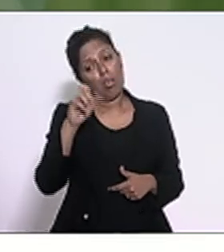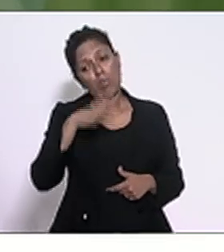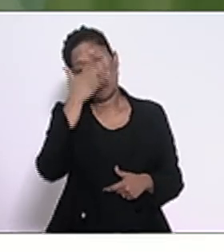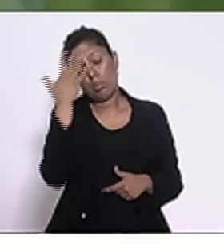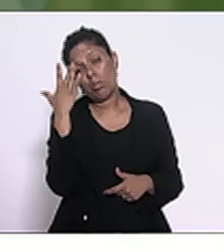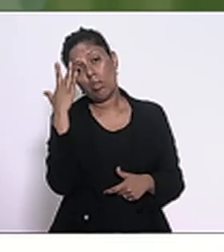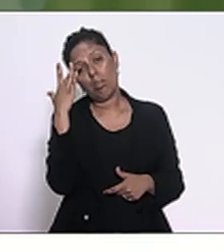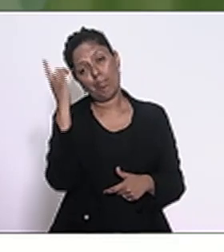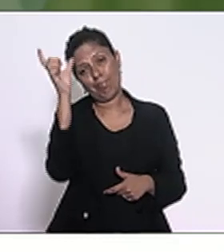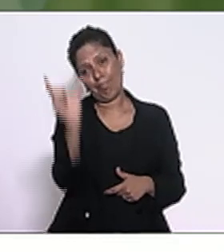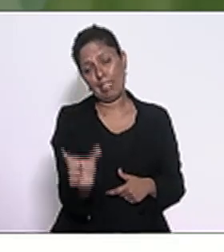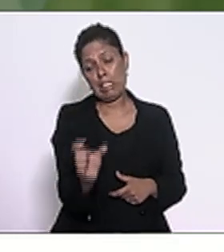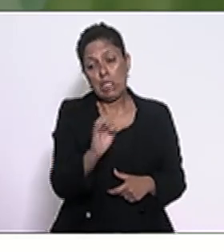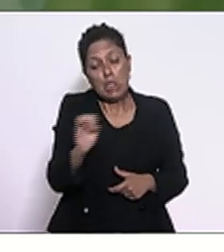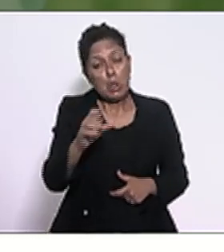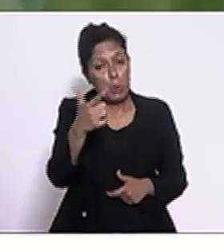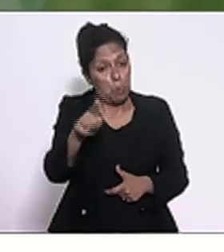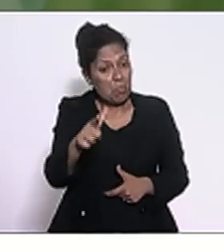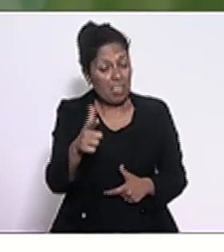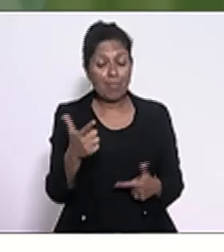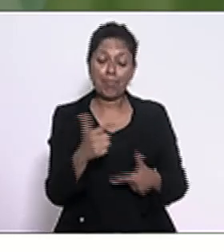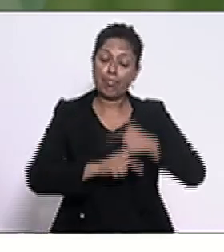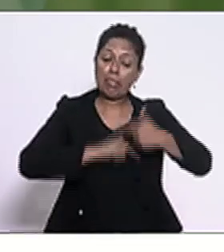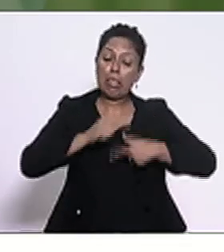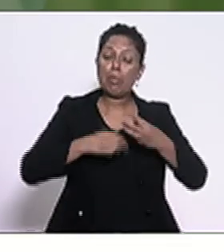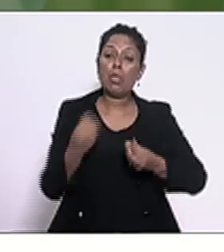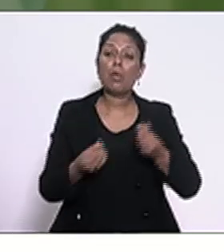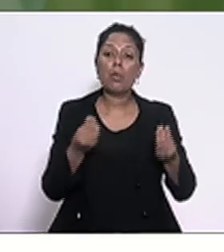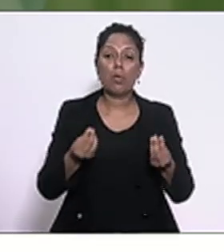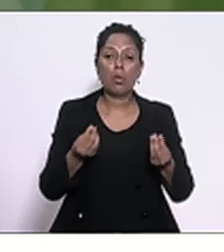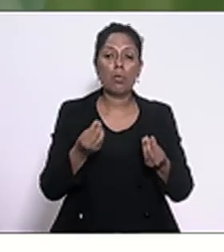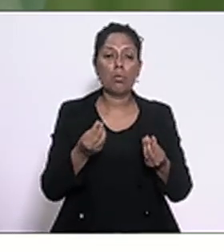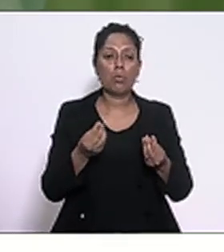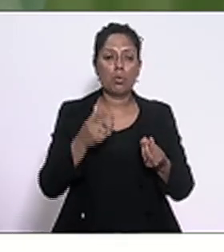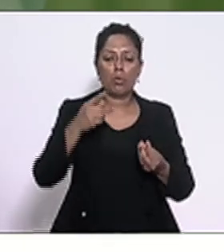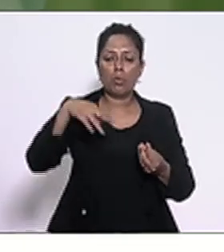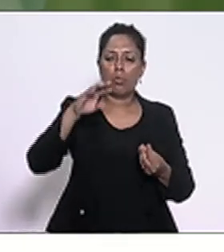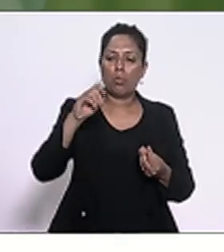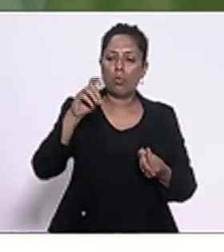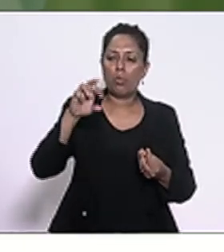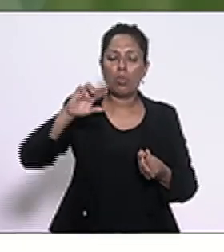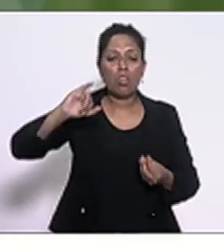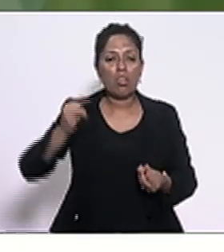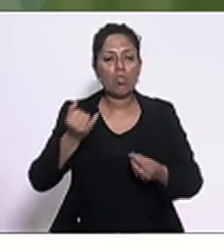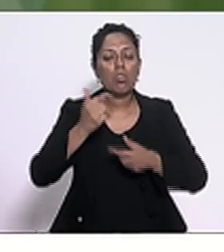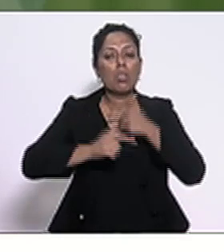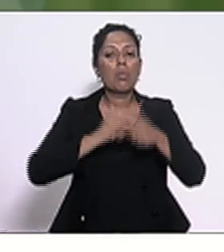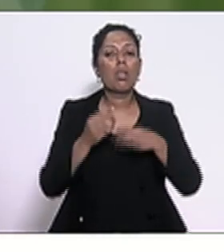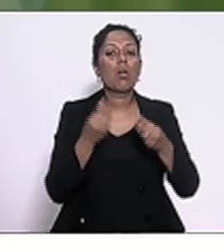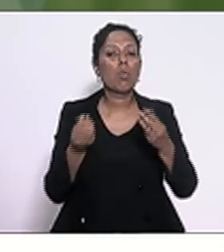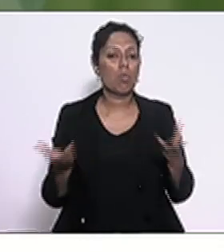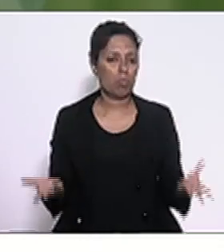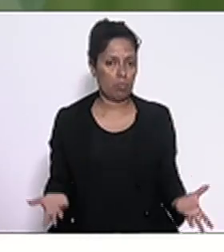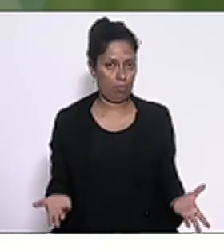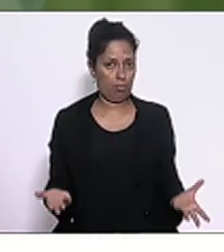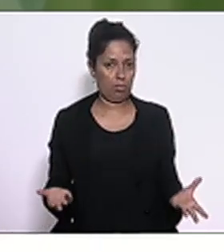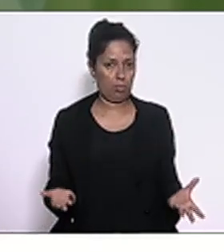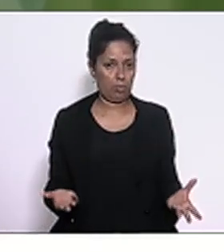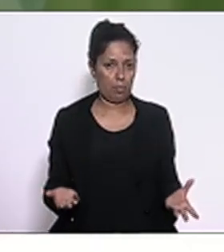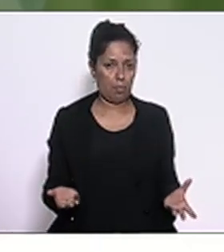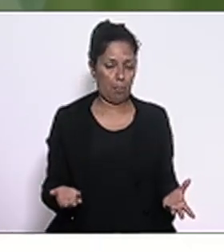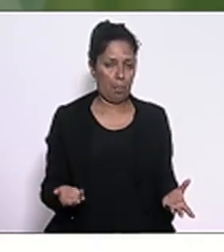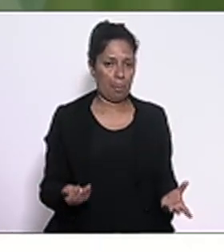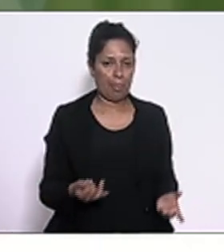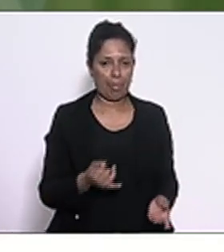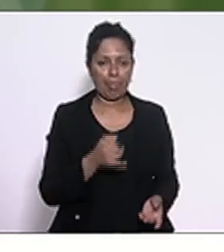de concurso que foi motivada por uma ação civil pública, me corrija,